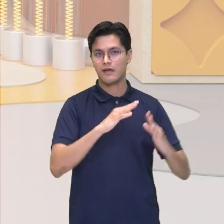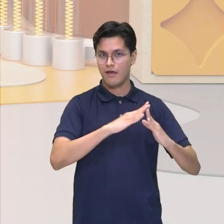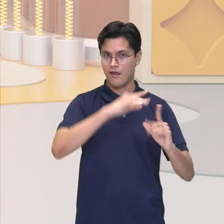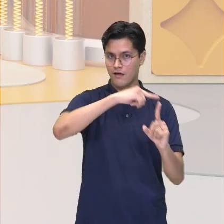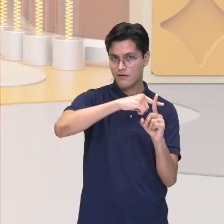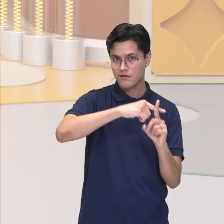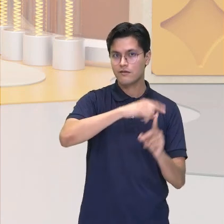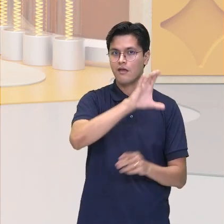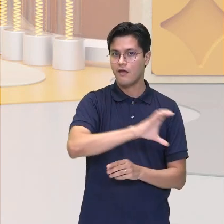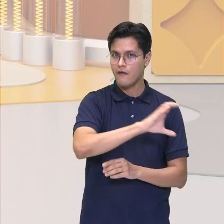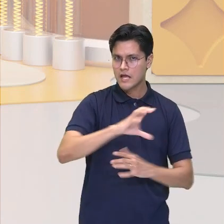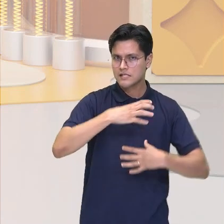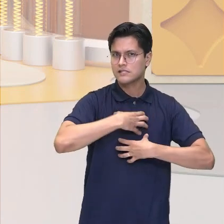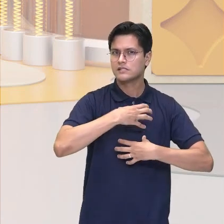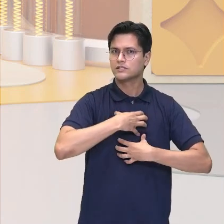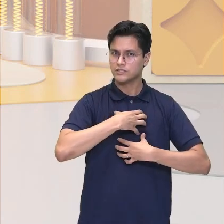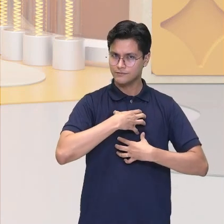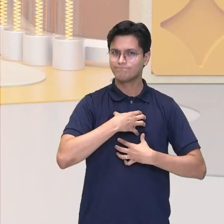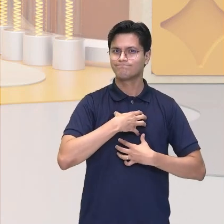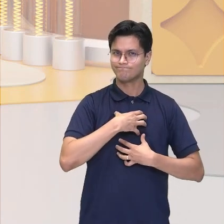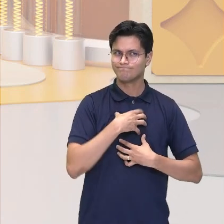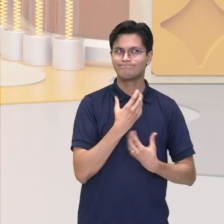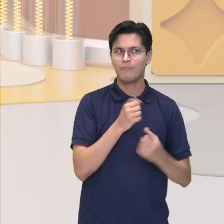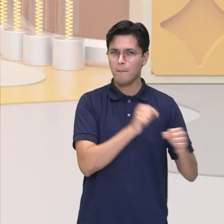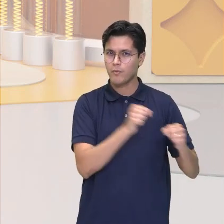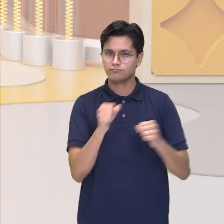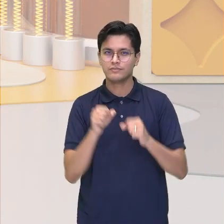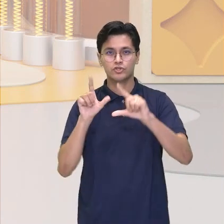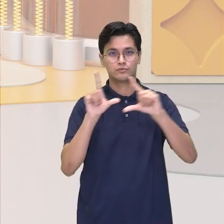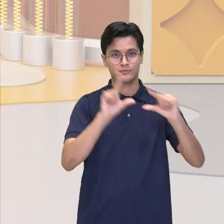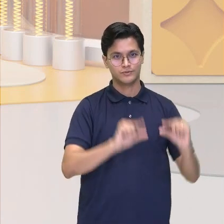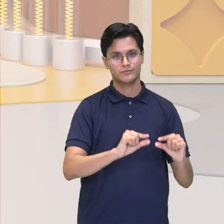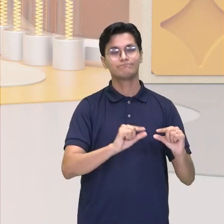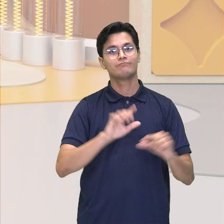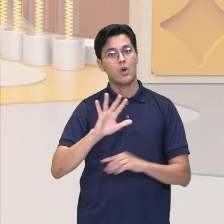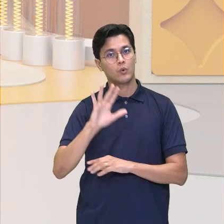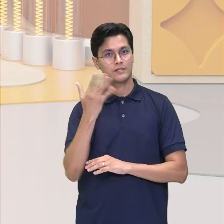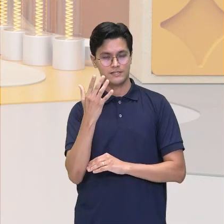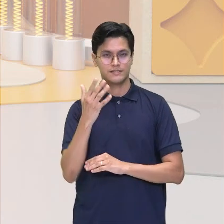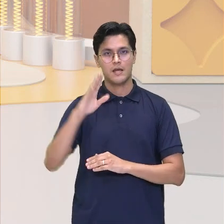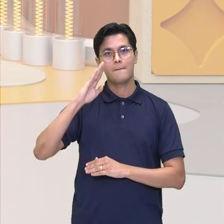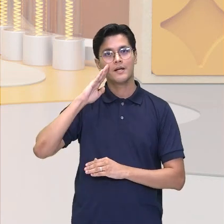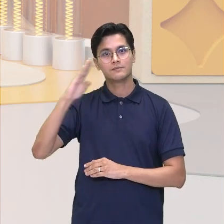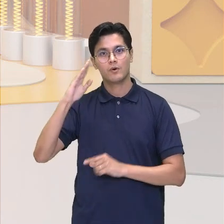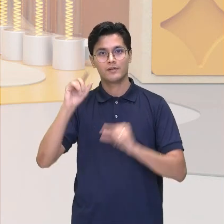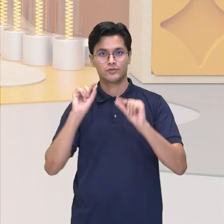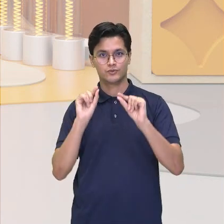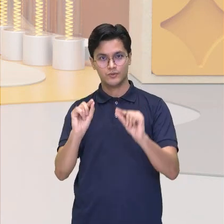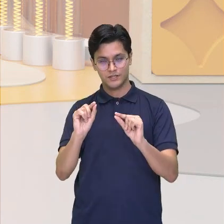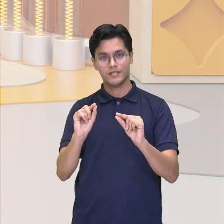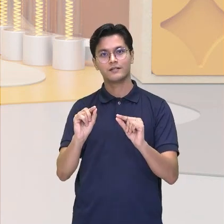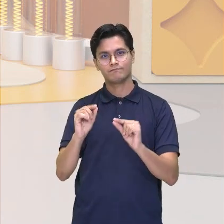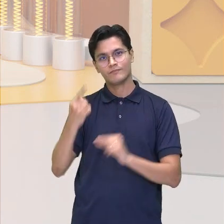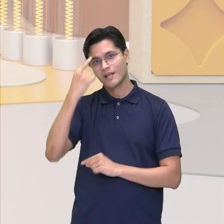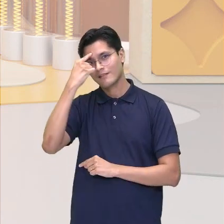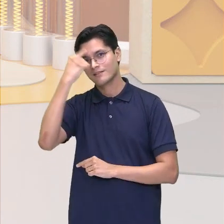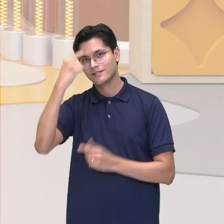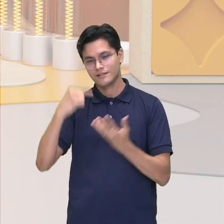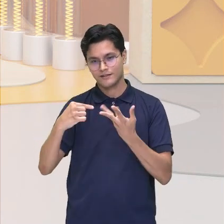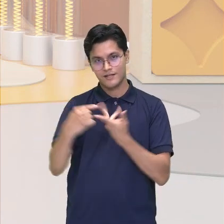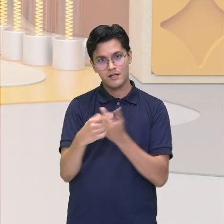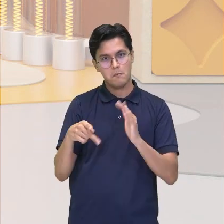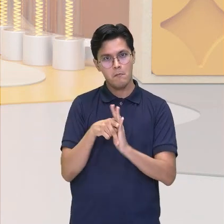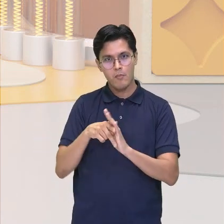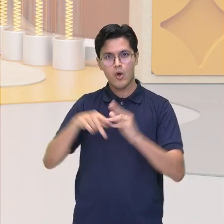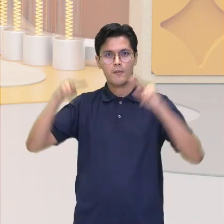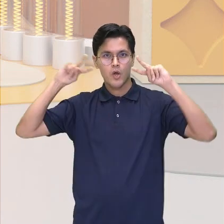poder. Isso vai ocorrer, sobretudo, a partir da disseminação das ideias